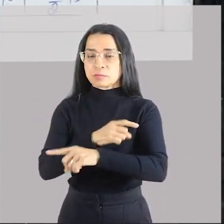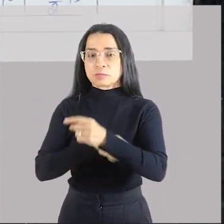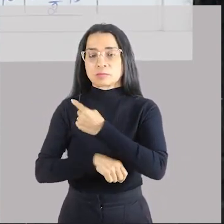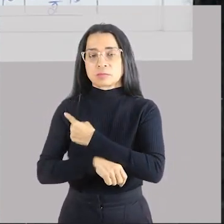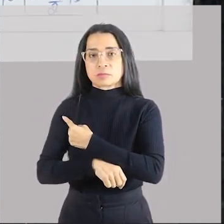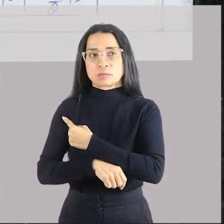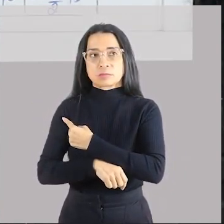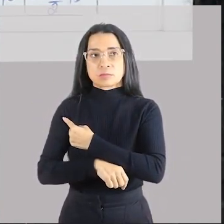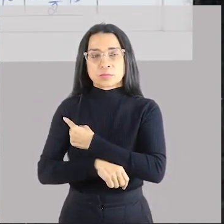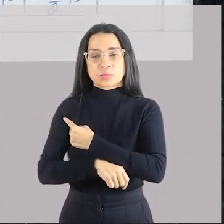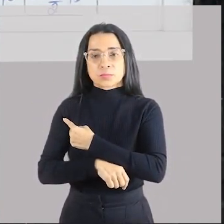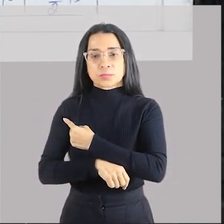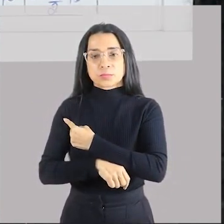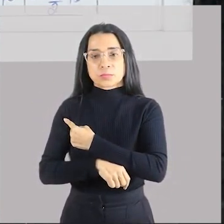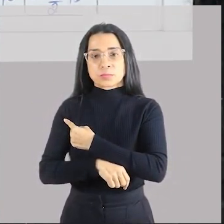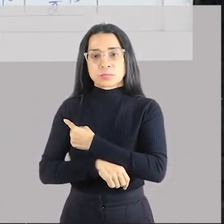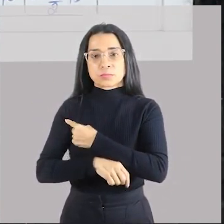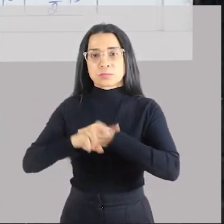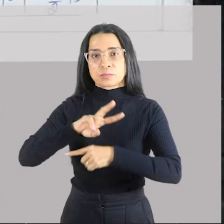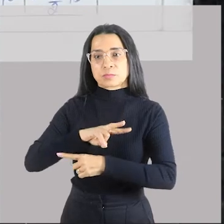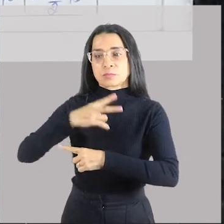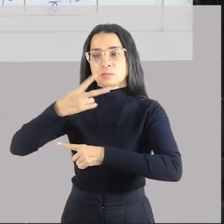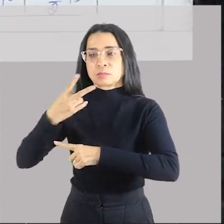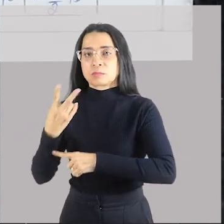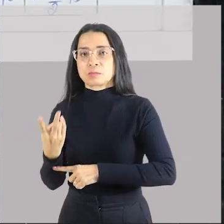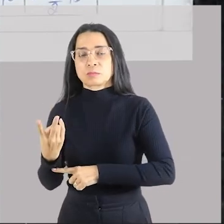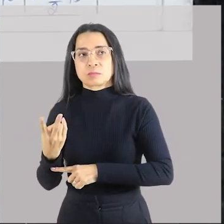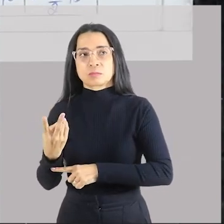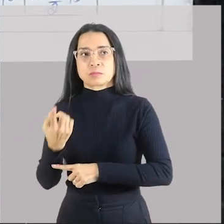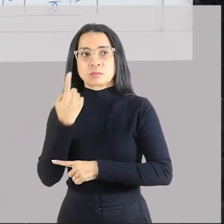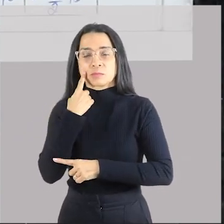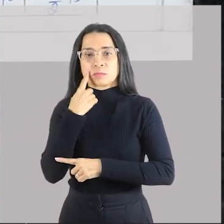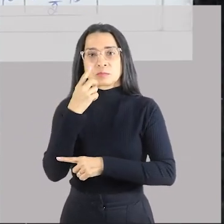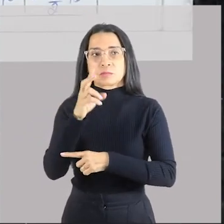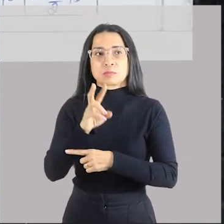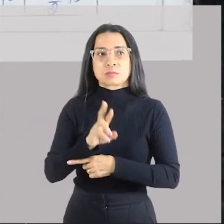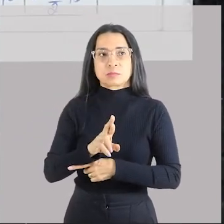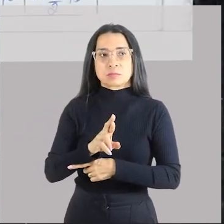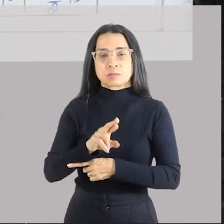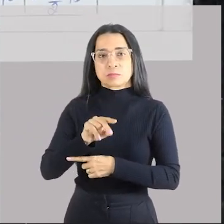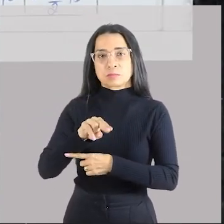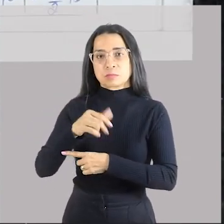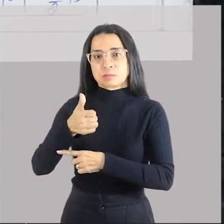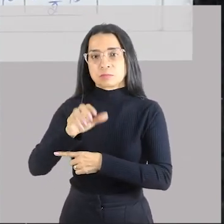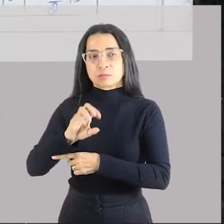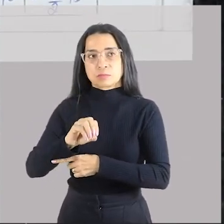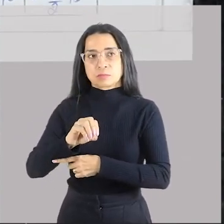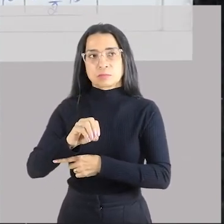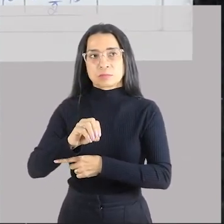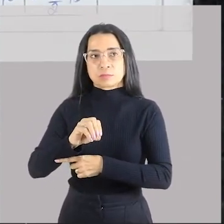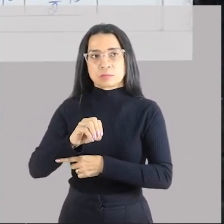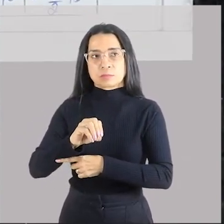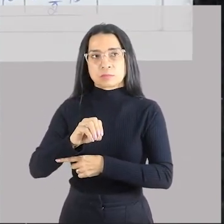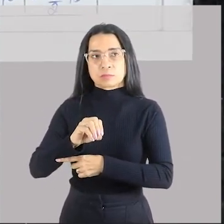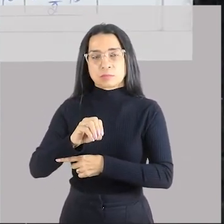da desigualdade. Tá? Então você vai ter que o raio é igual a 10